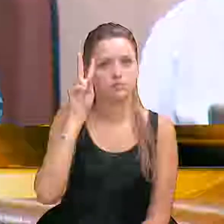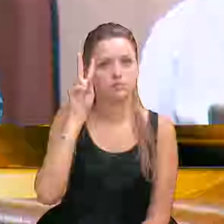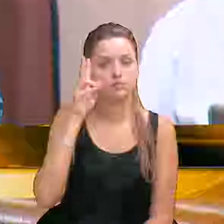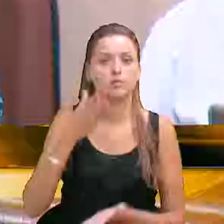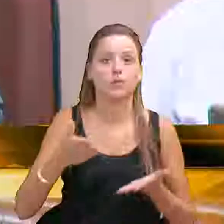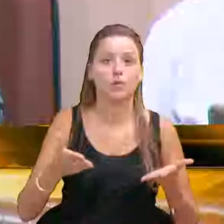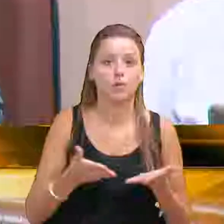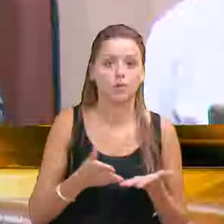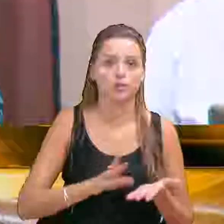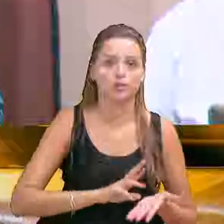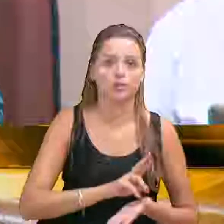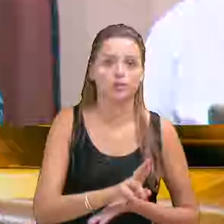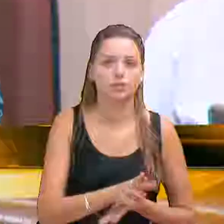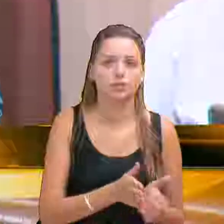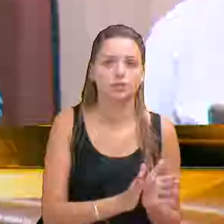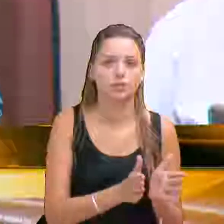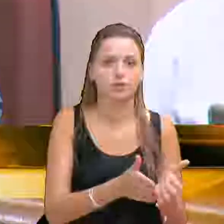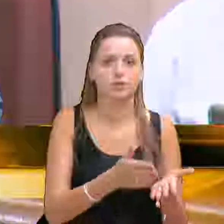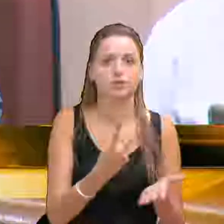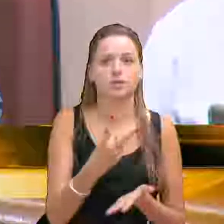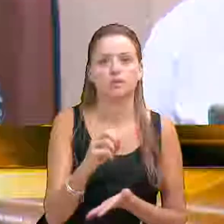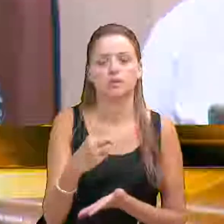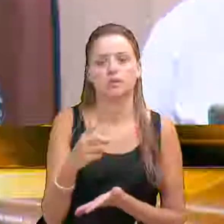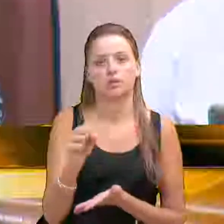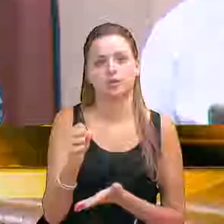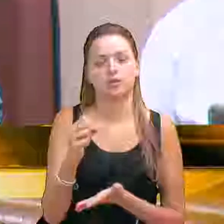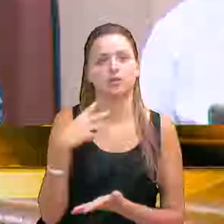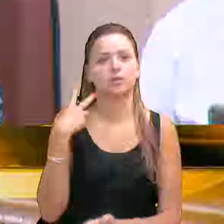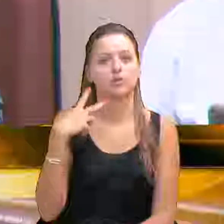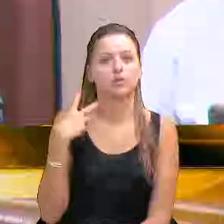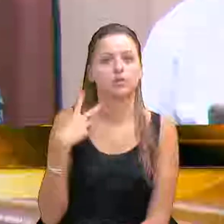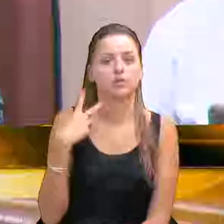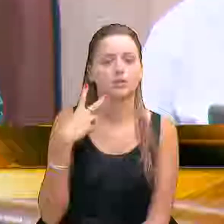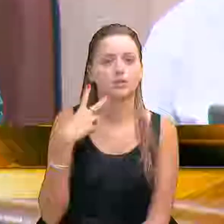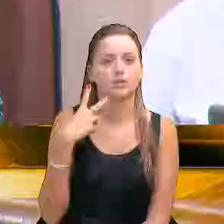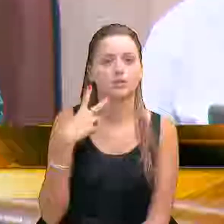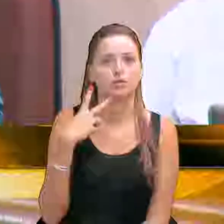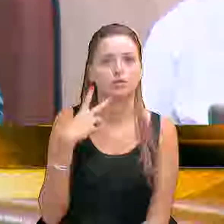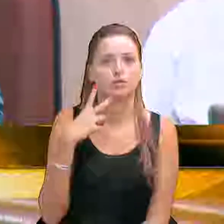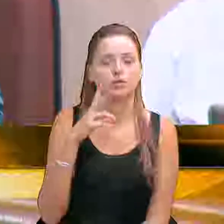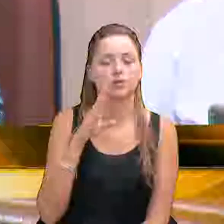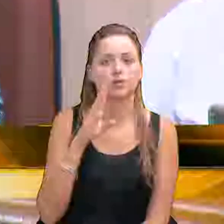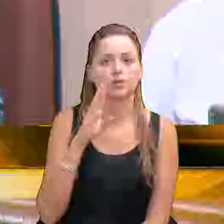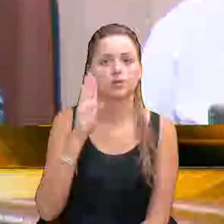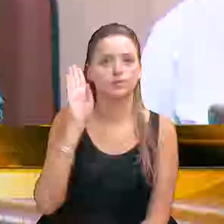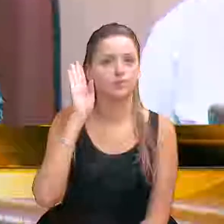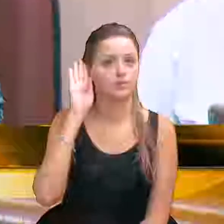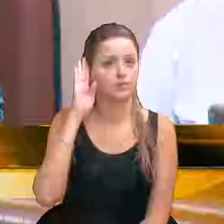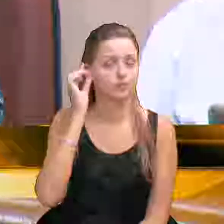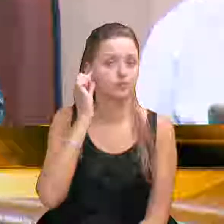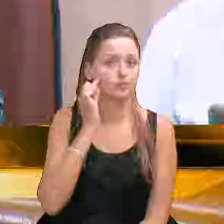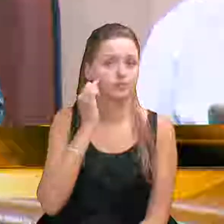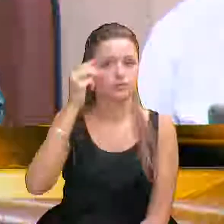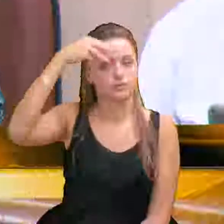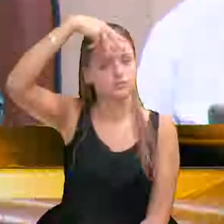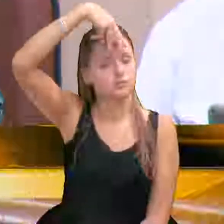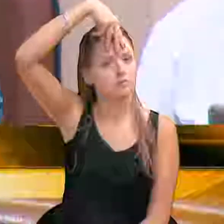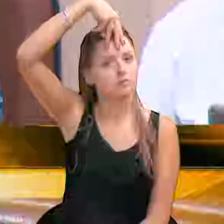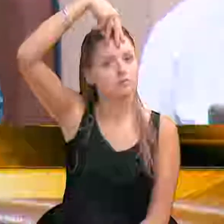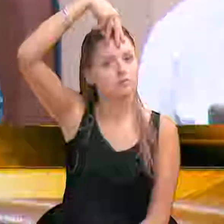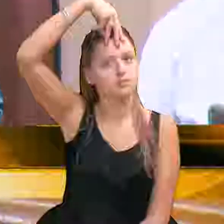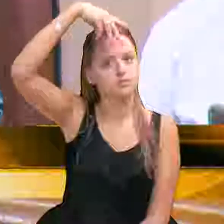da Comissão Representativa de 2018, vereador Alceu Tomé, Arlindo Bandeira, Clair de Lima